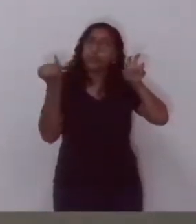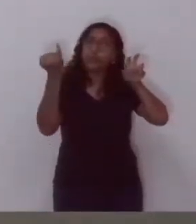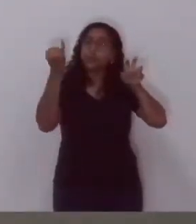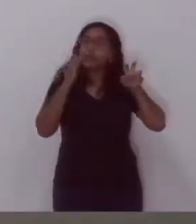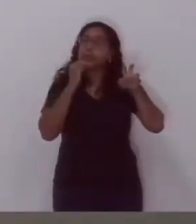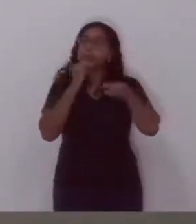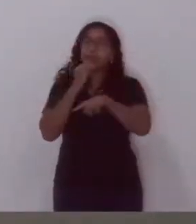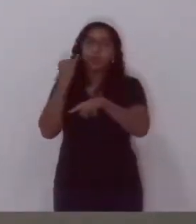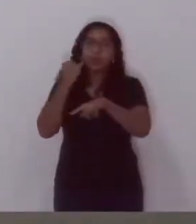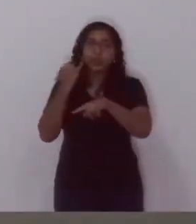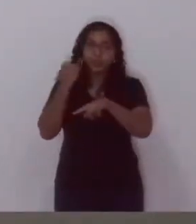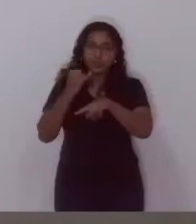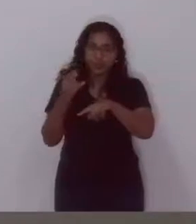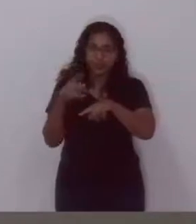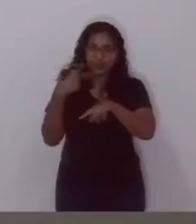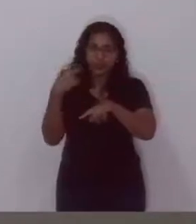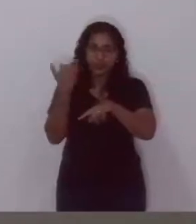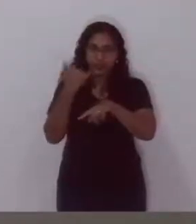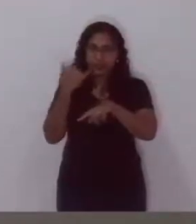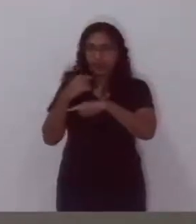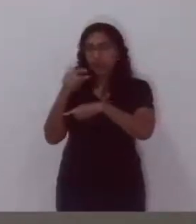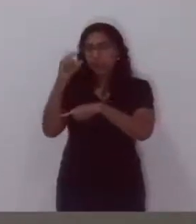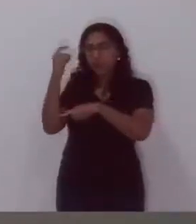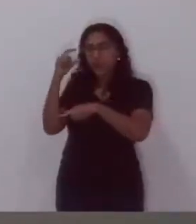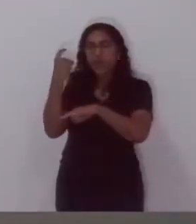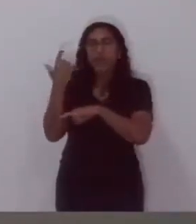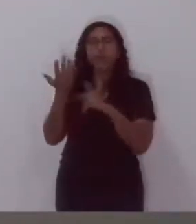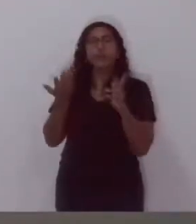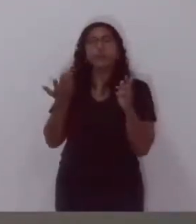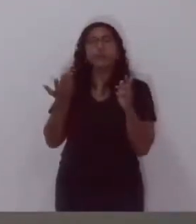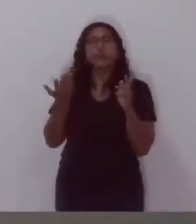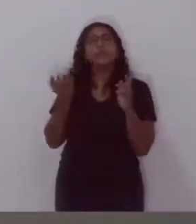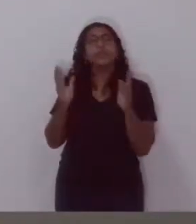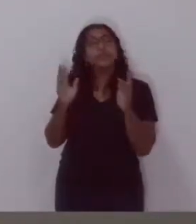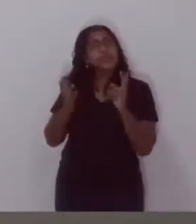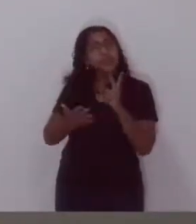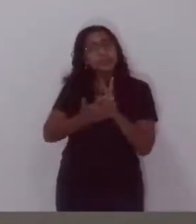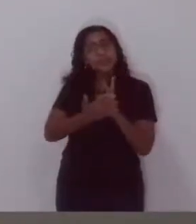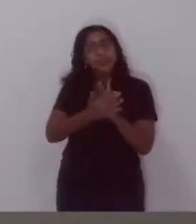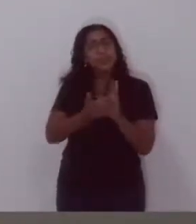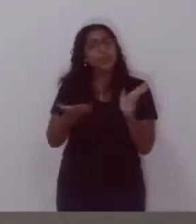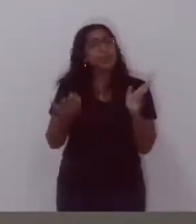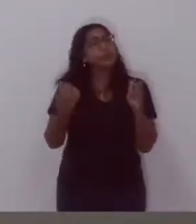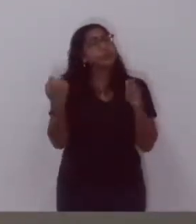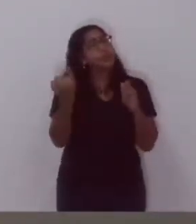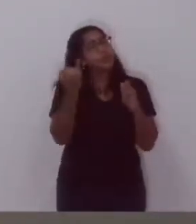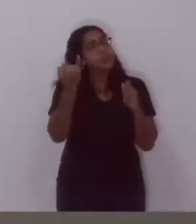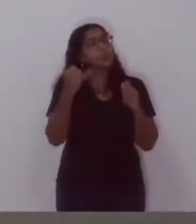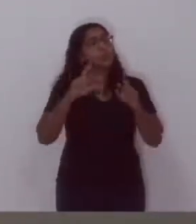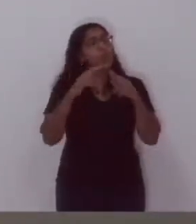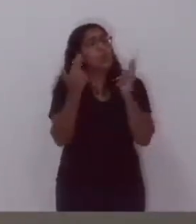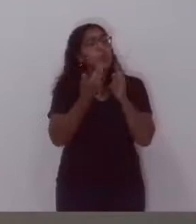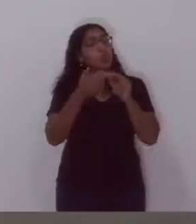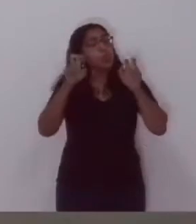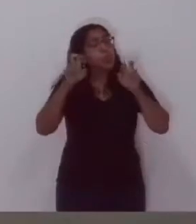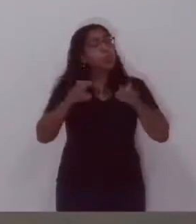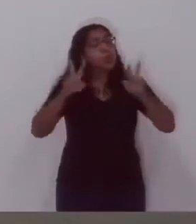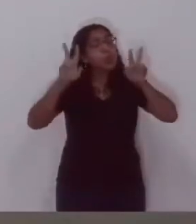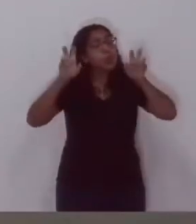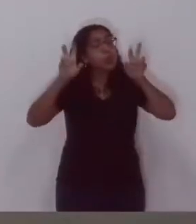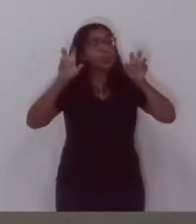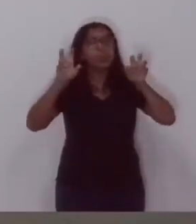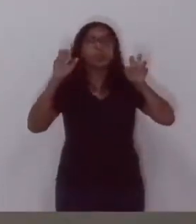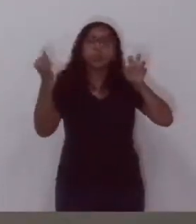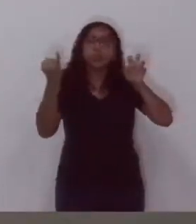Ana Genesini e a vereadora Flávia e outros vereadores sempre cobram isso. Por que não falar de um tema importante do nosso município? Vamos